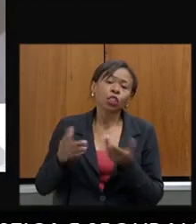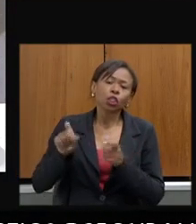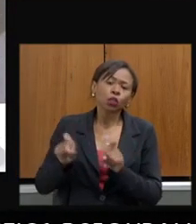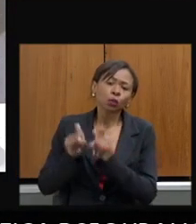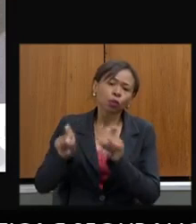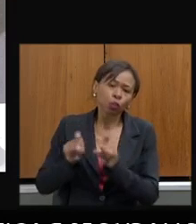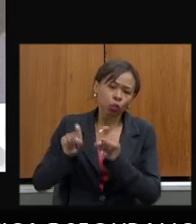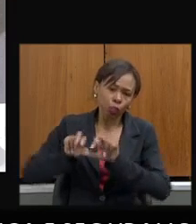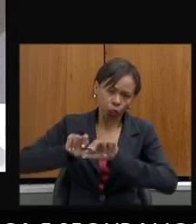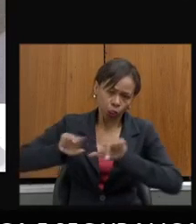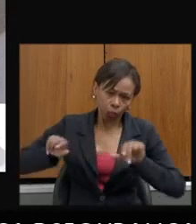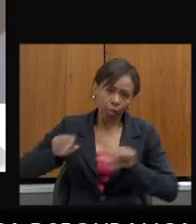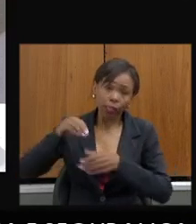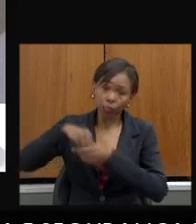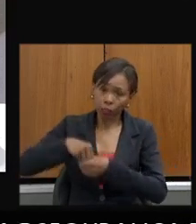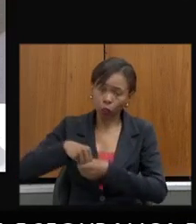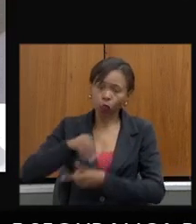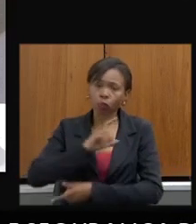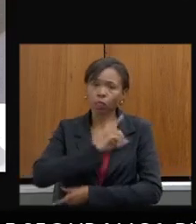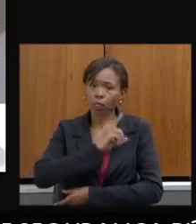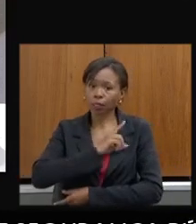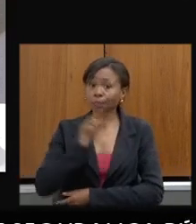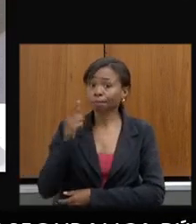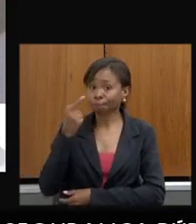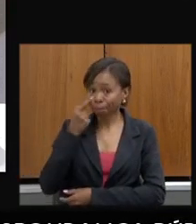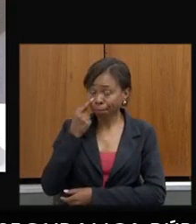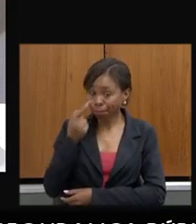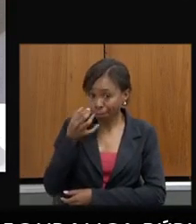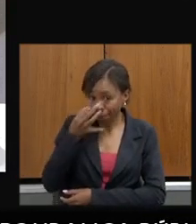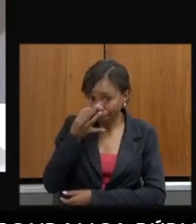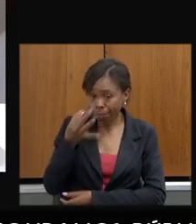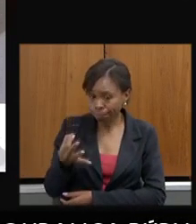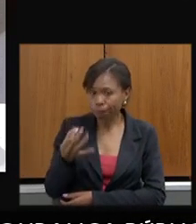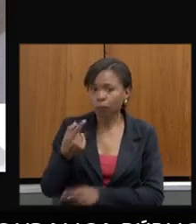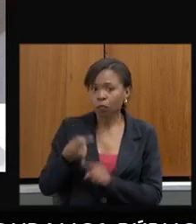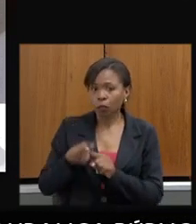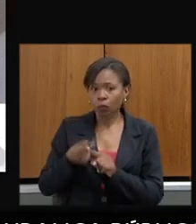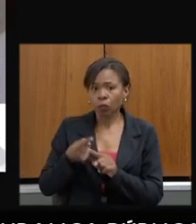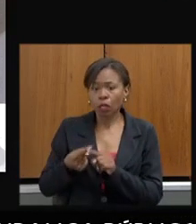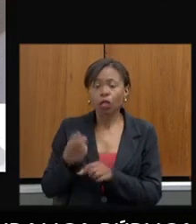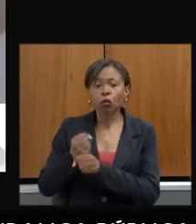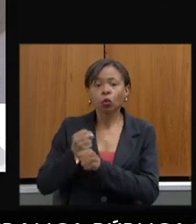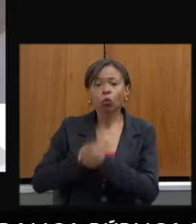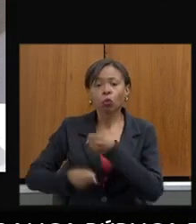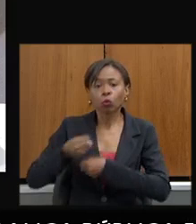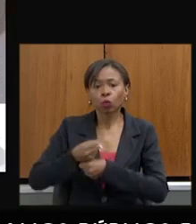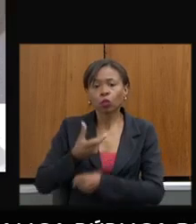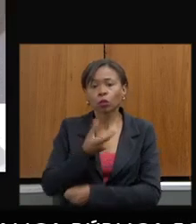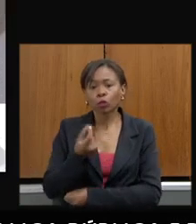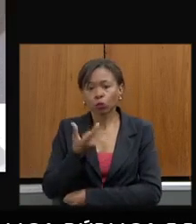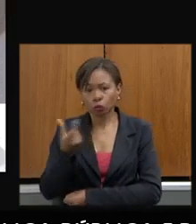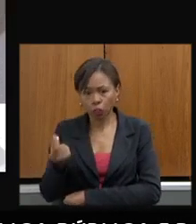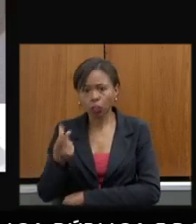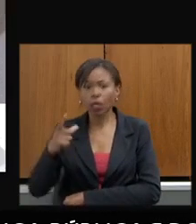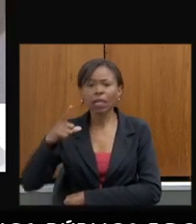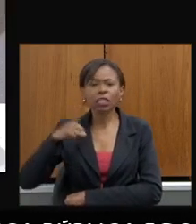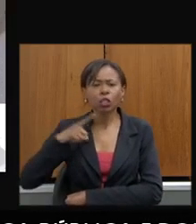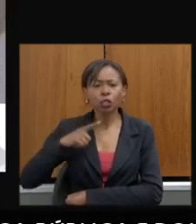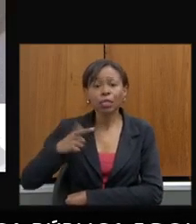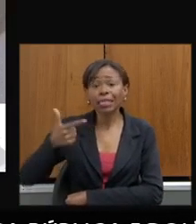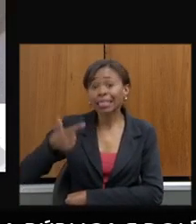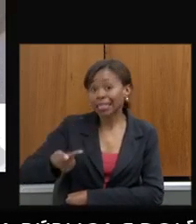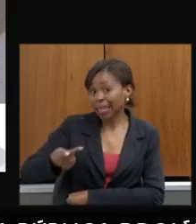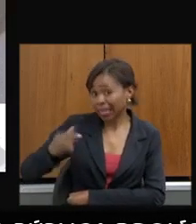Detran aqui que é chamar a atenção para o fato de que nós tínhamos em 2020 70